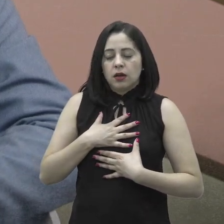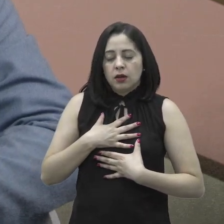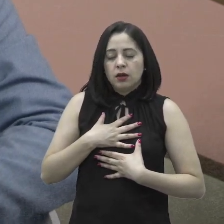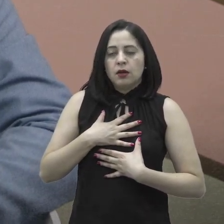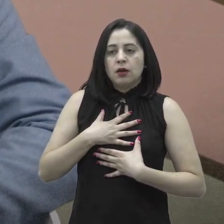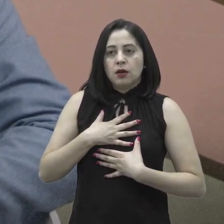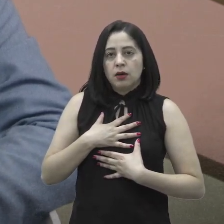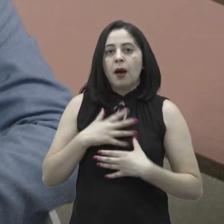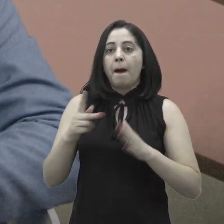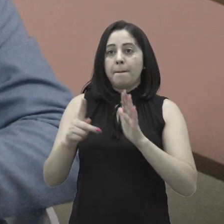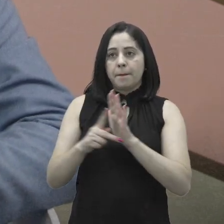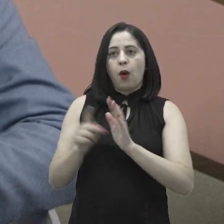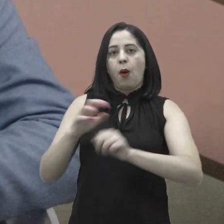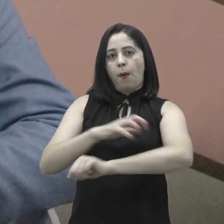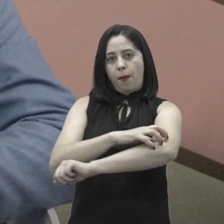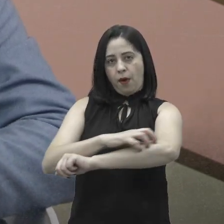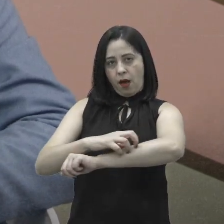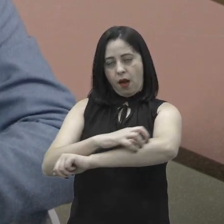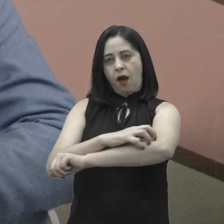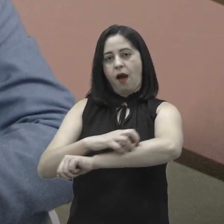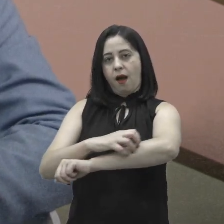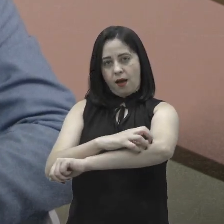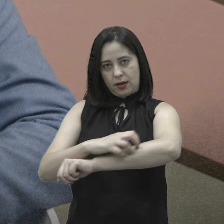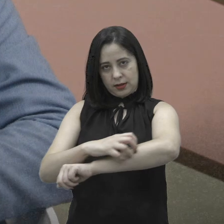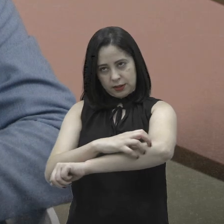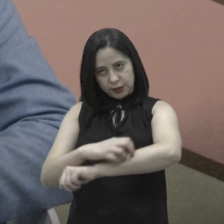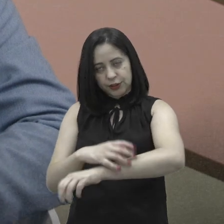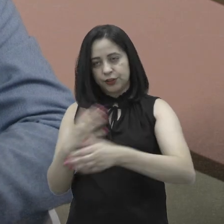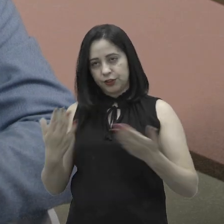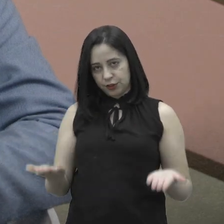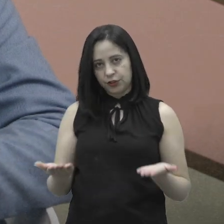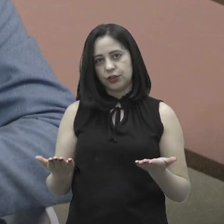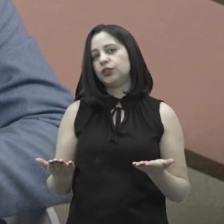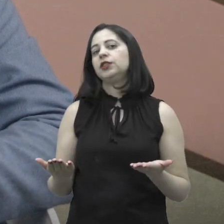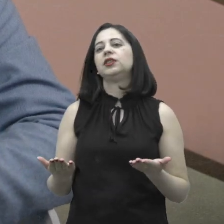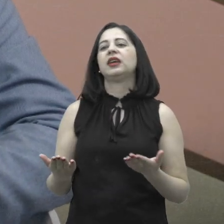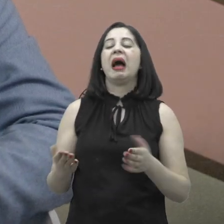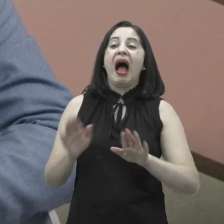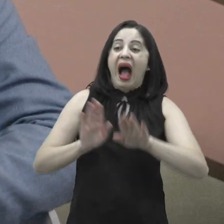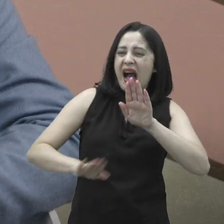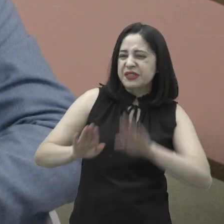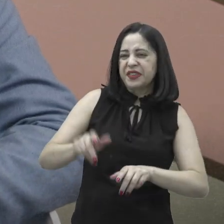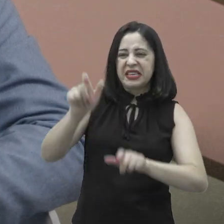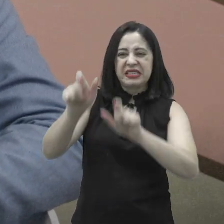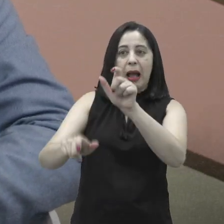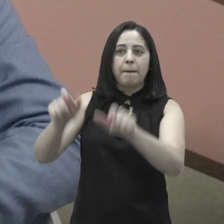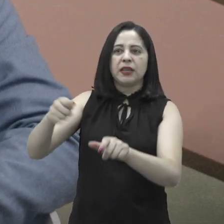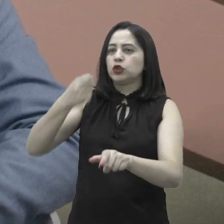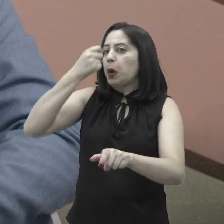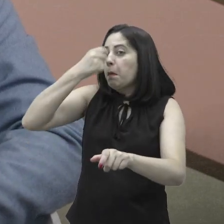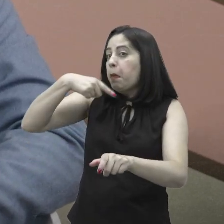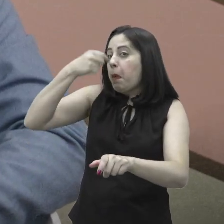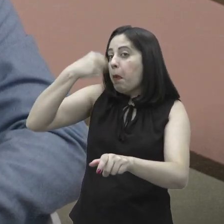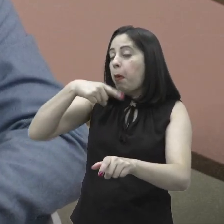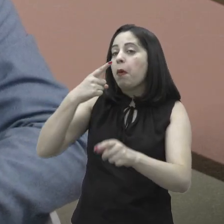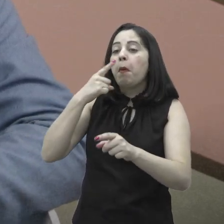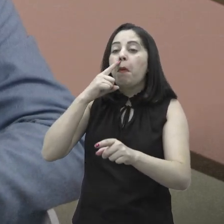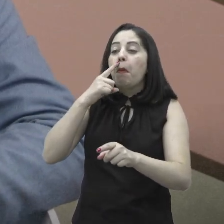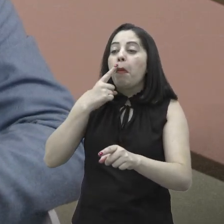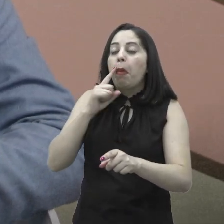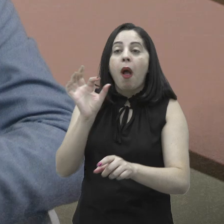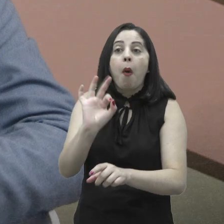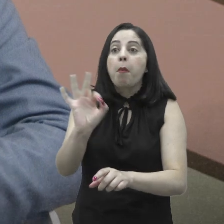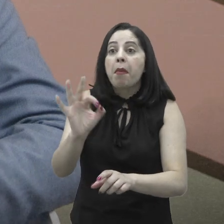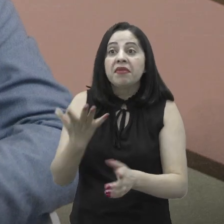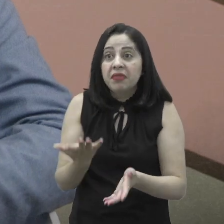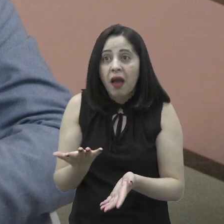Então o paciente ele pode não apresentar sintomas de alergia, então não tem coriza, não tem coceira na pele e mesmo assim tem um quadro de asma. É um